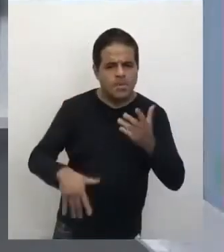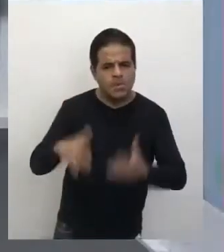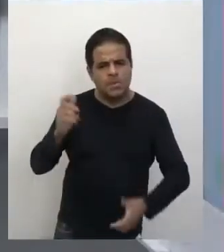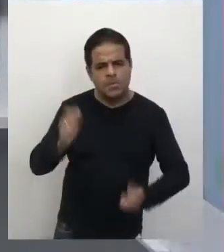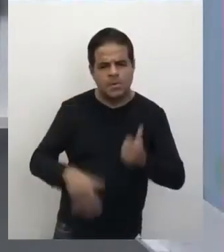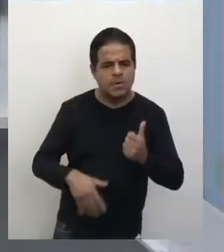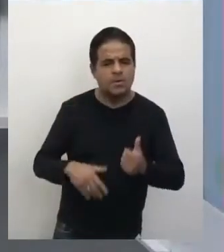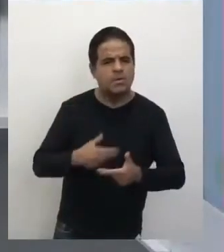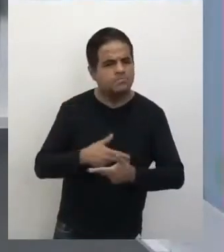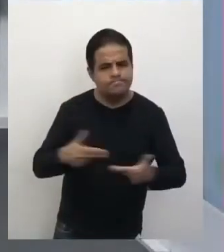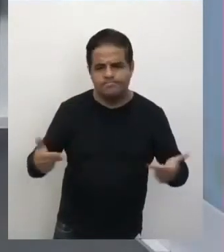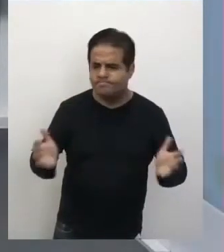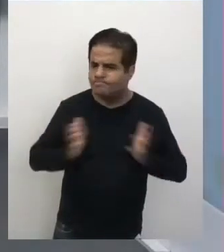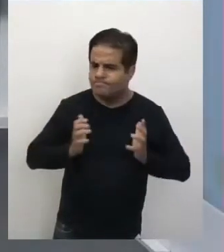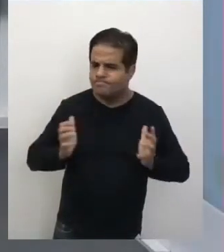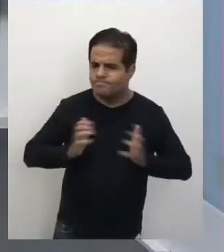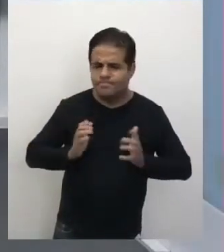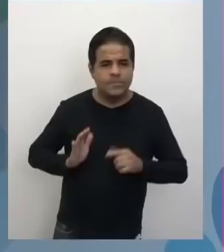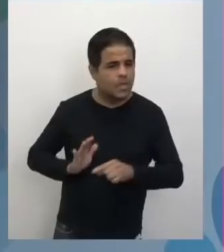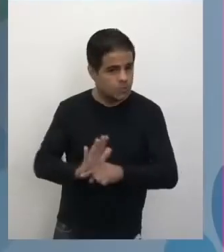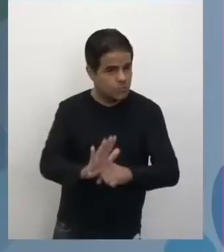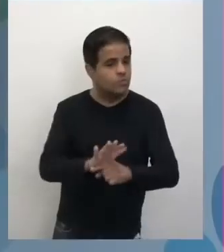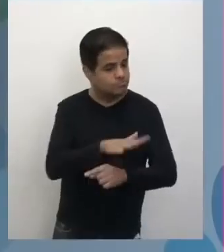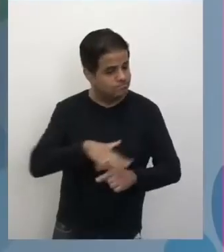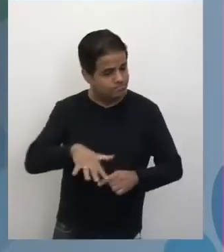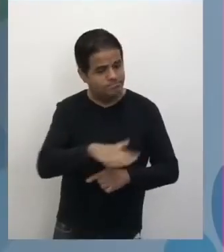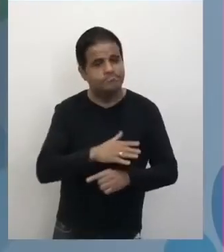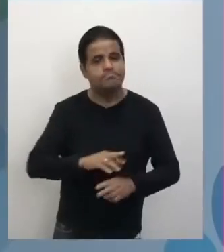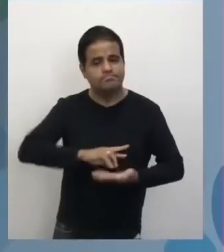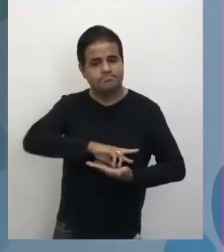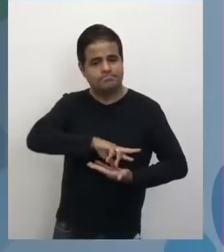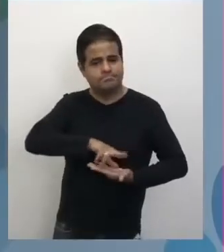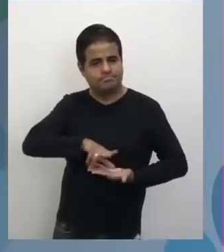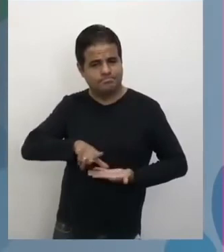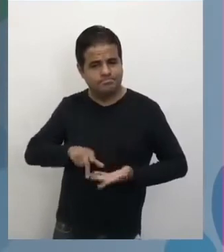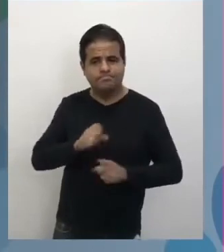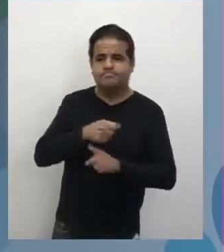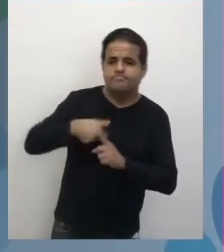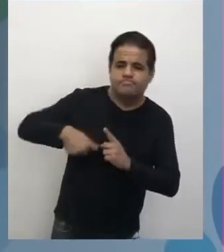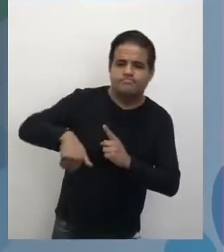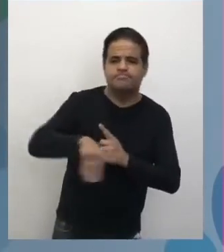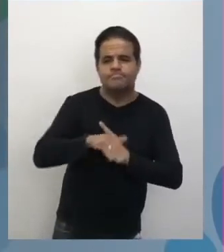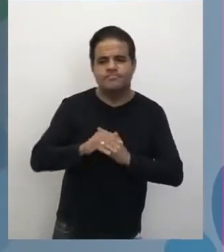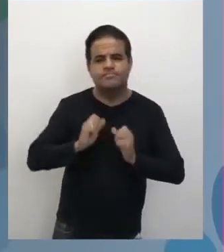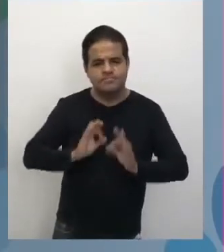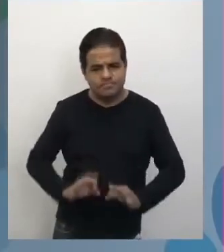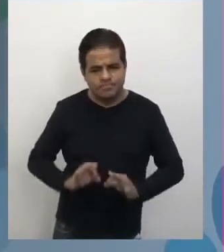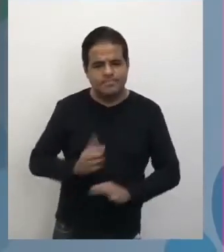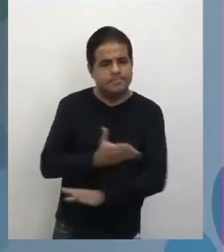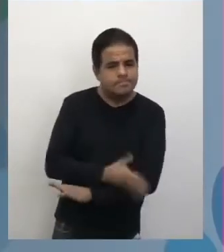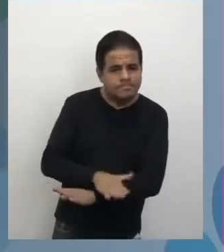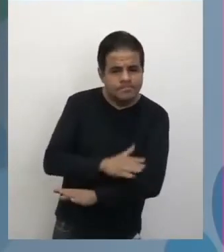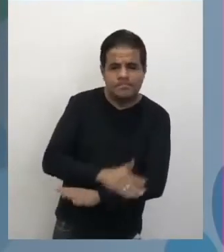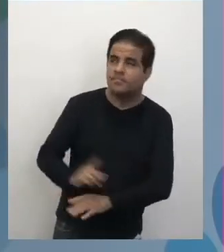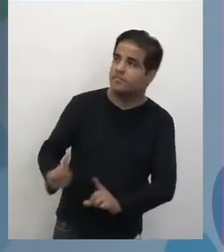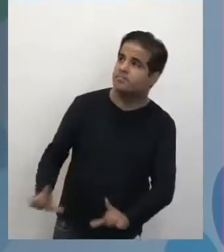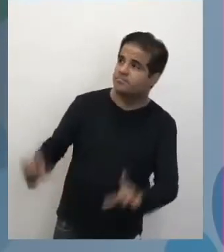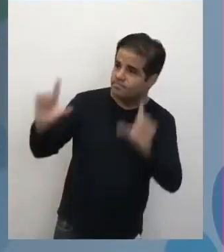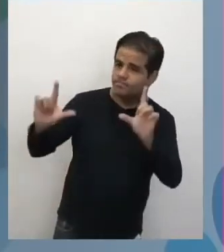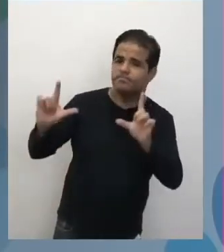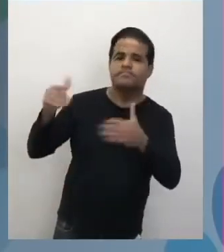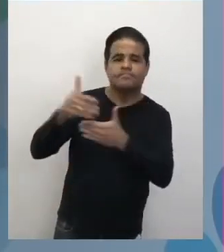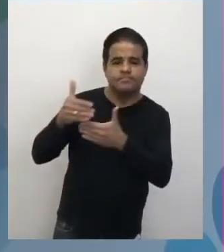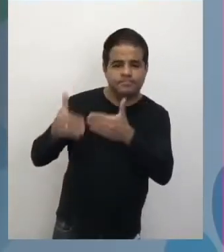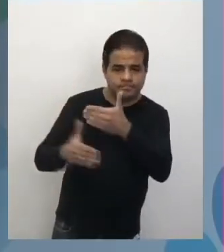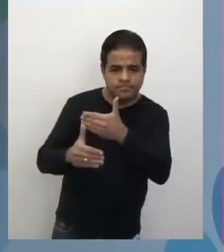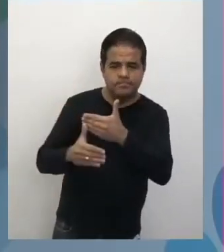colaborações, contribuições. Enriqueceu muito, né, estudante, né? Temos aqui os aspectos socioambientais, né? Ficou um exercício no slide, tá? Para você resolver